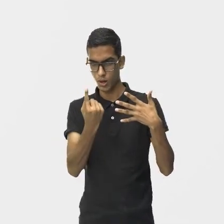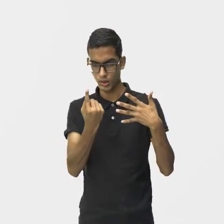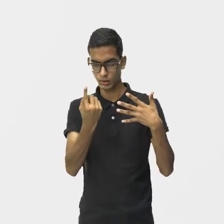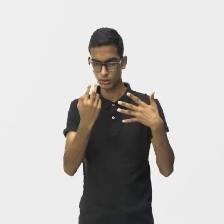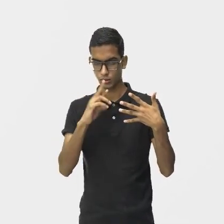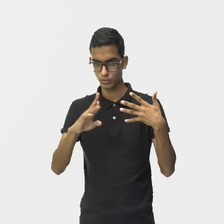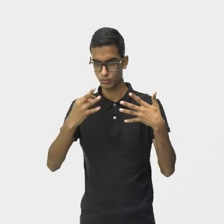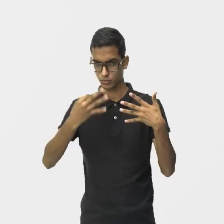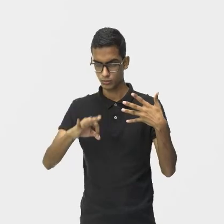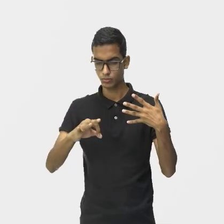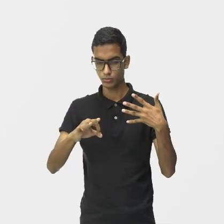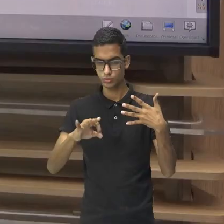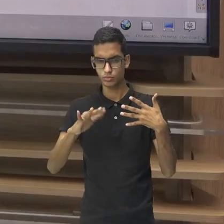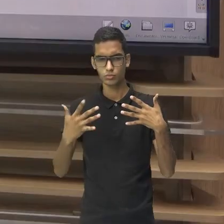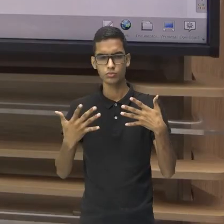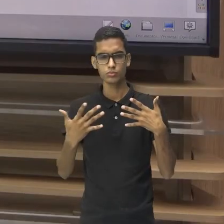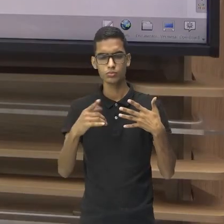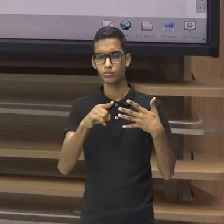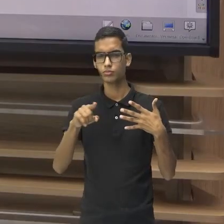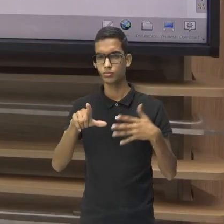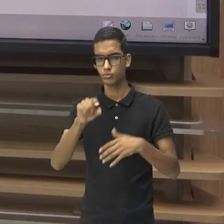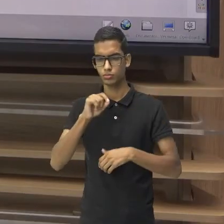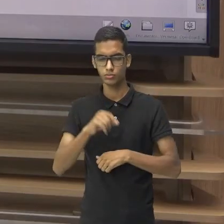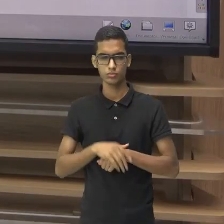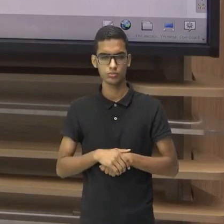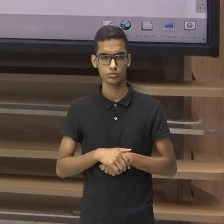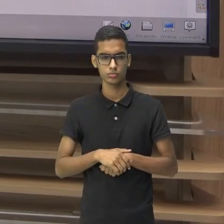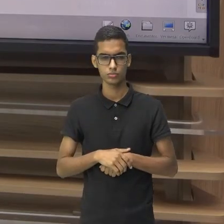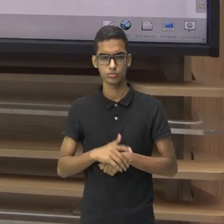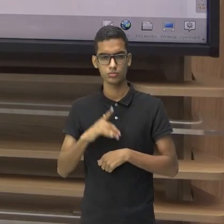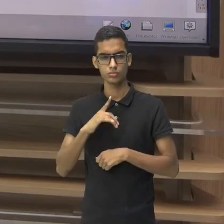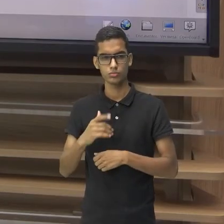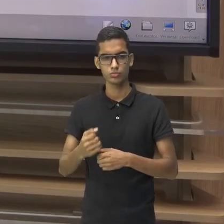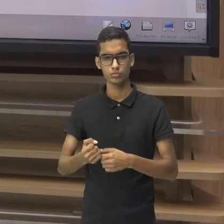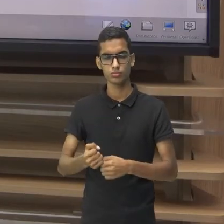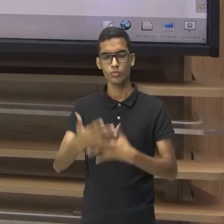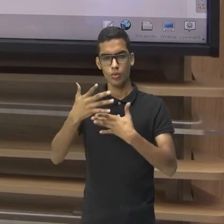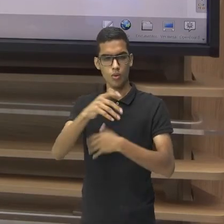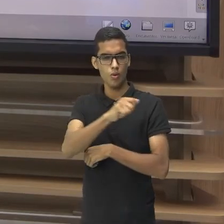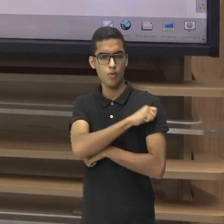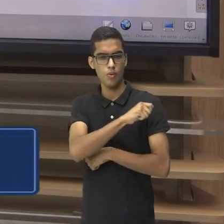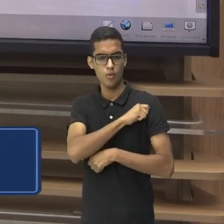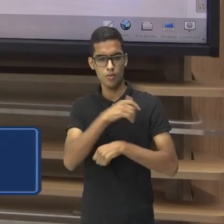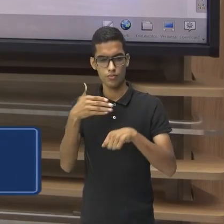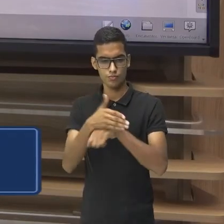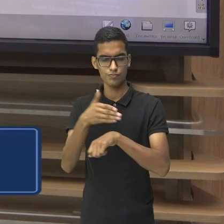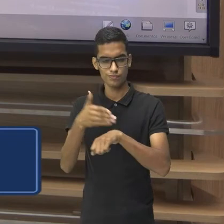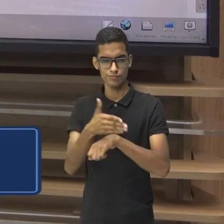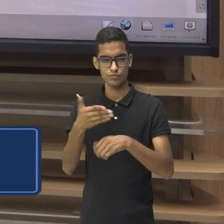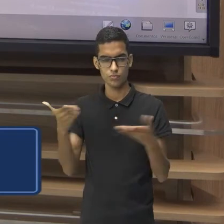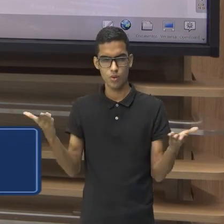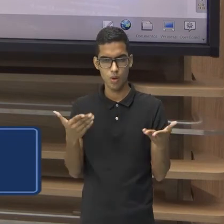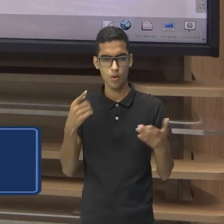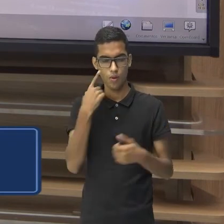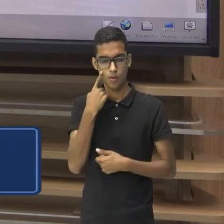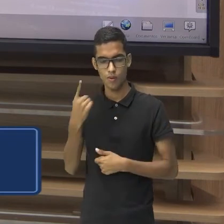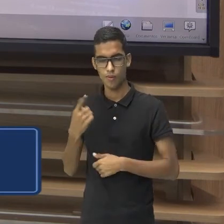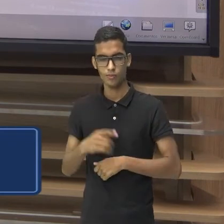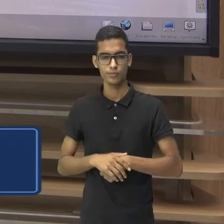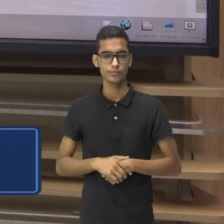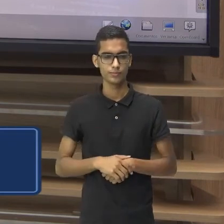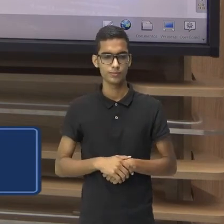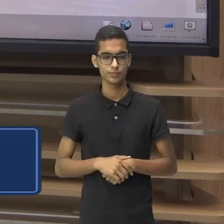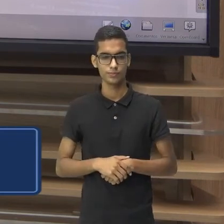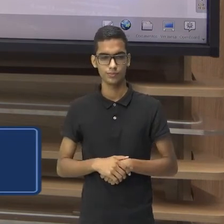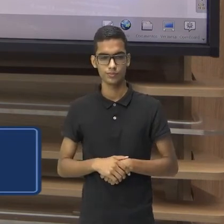que vocês marcaram? Vamos ver aí a nossa participação, de quem marcou, de quem está aí conosco participando.